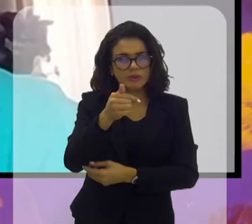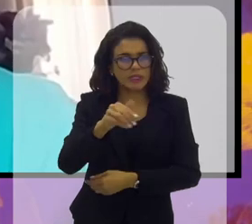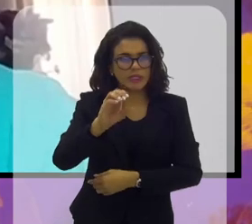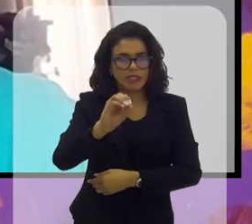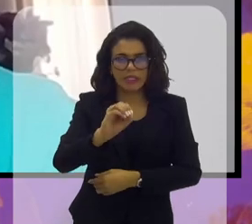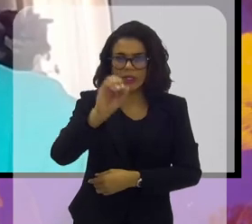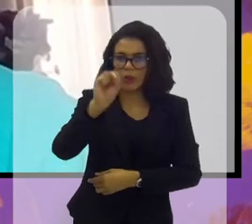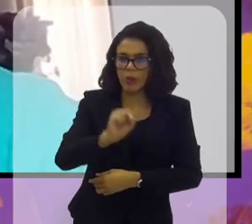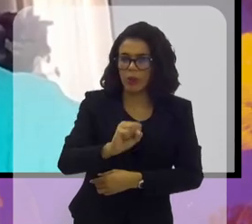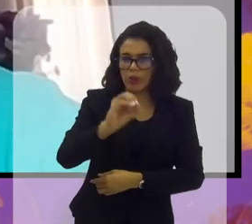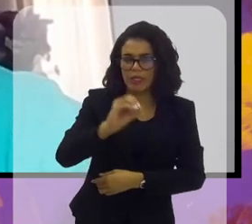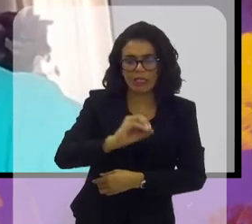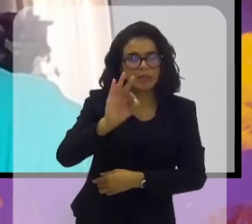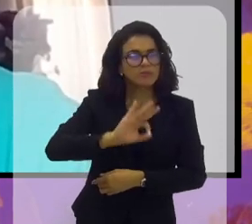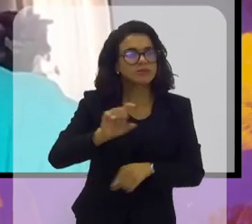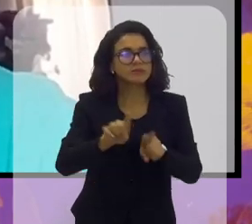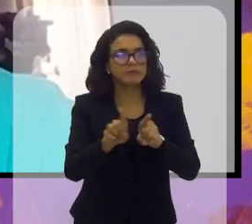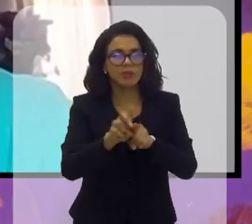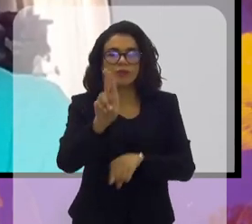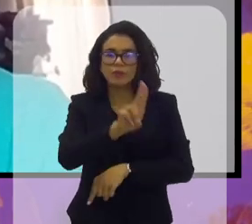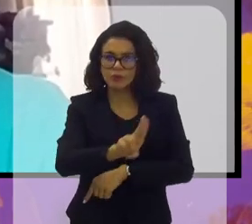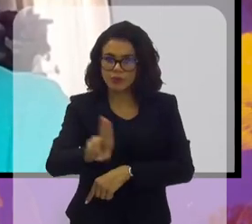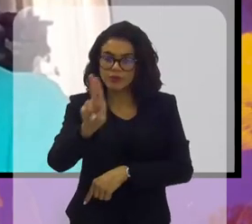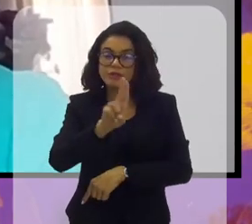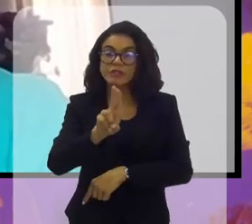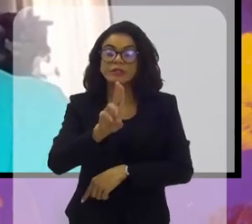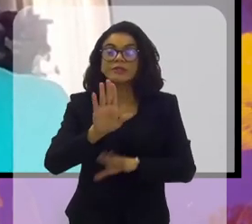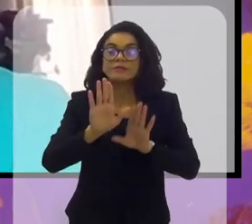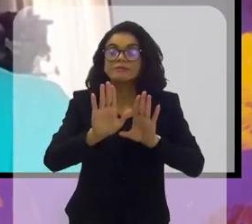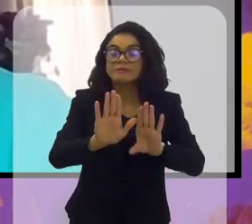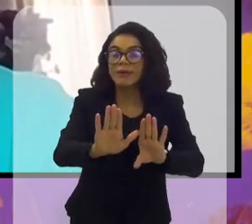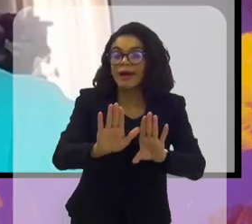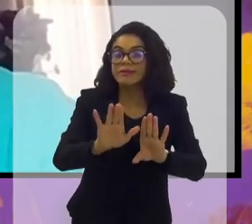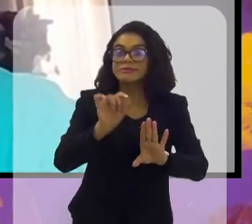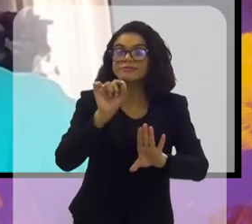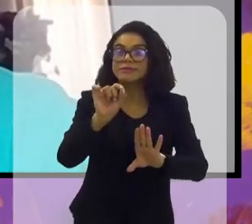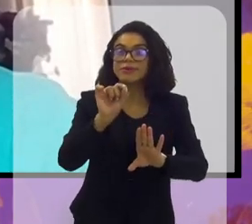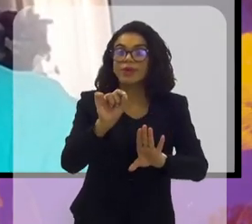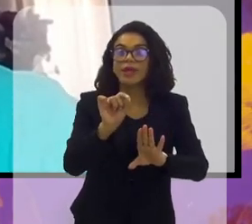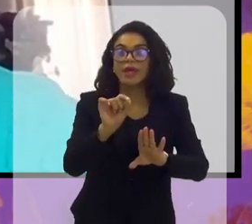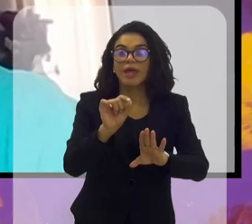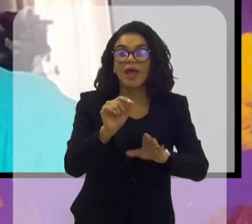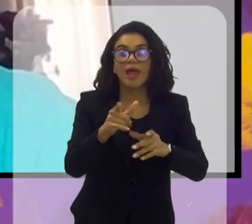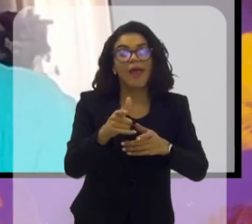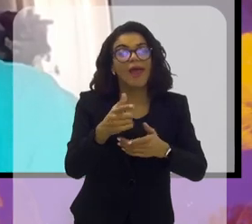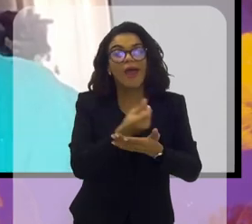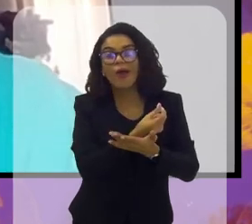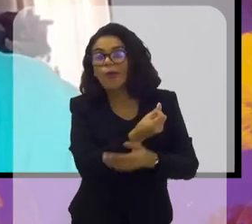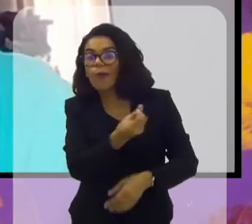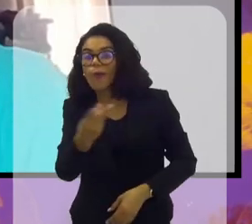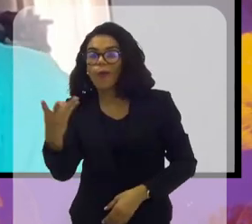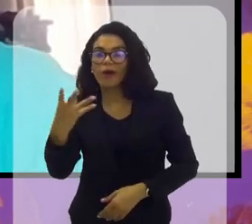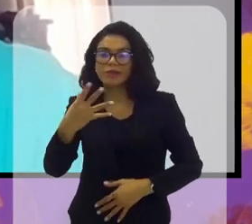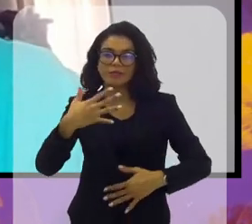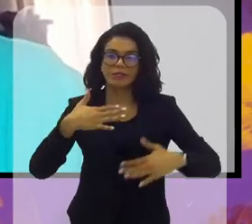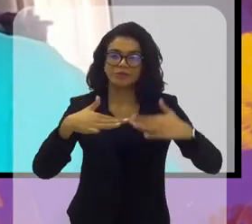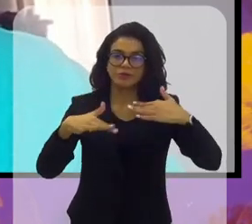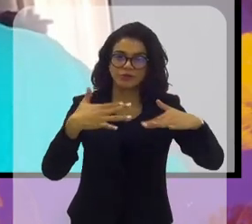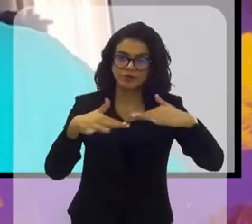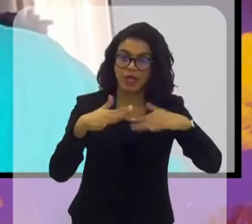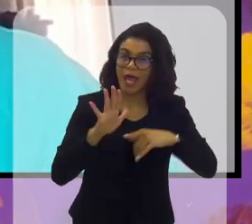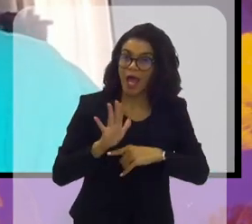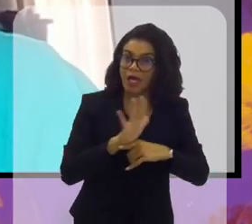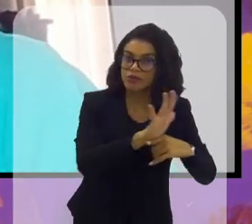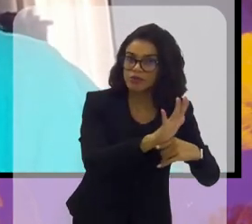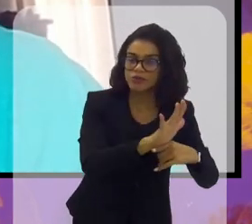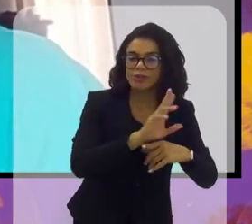lugares do mundo, 70%, 80% dos gramados da Champions League a usam, mas volto a dizer, tudo passa pela quantidade de jogos.